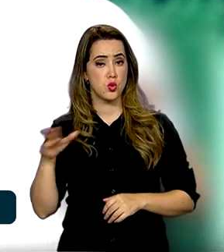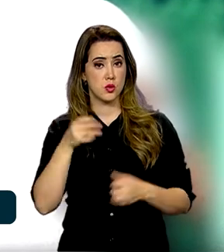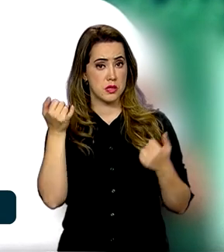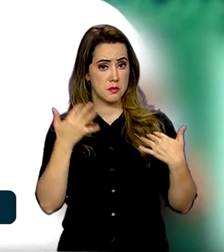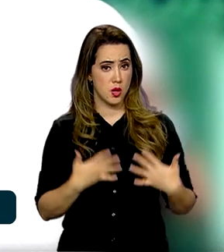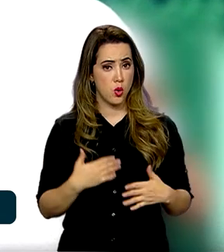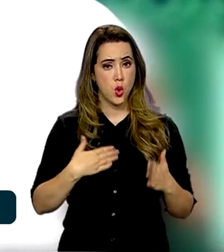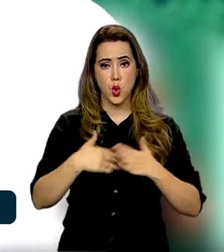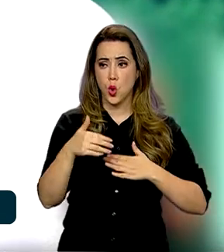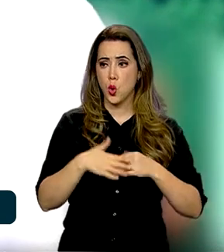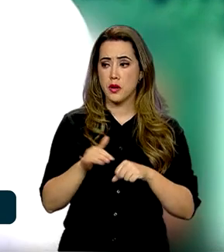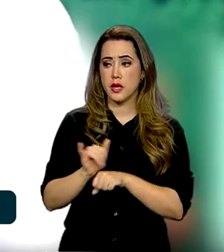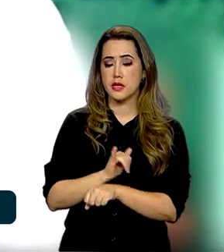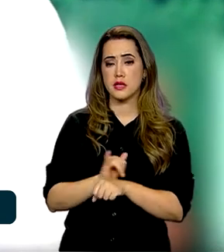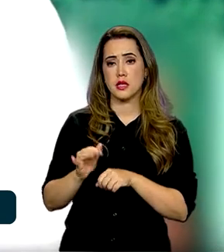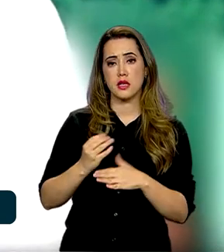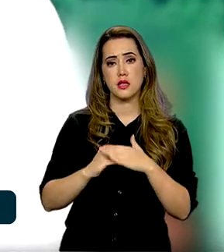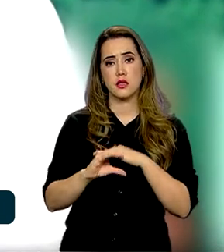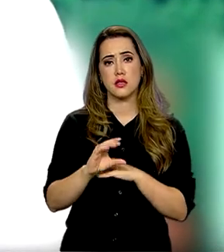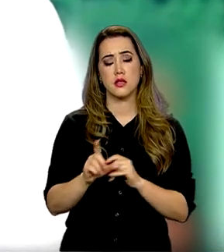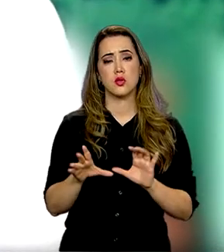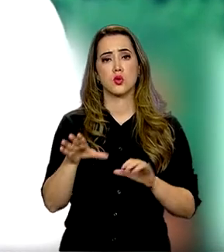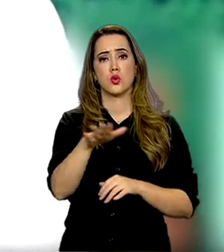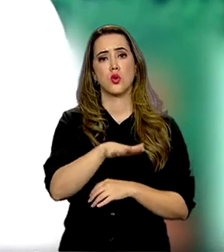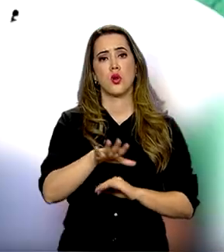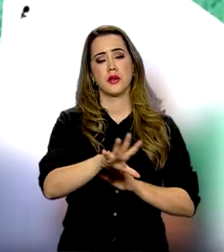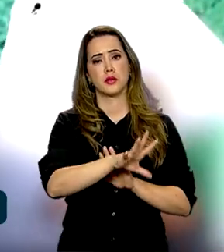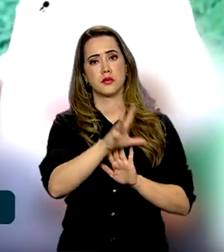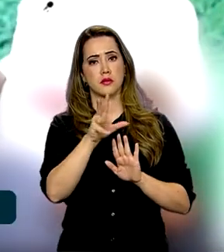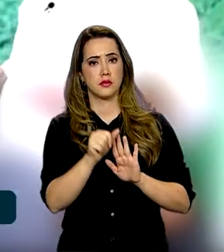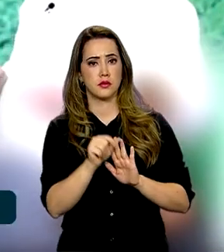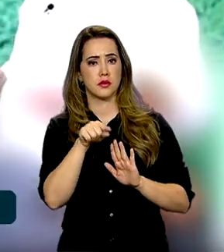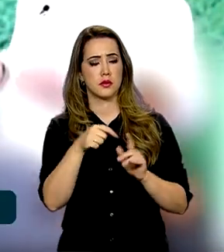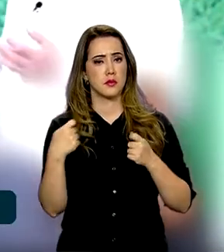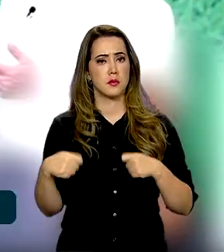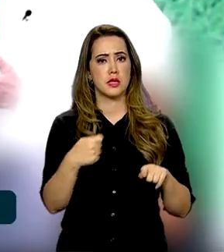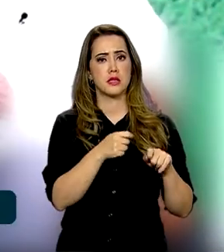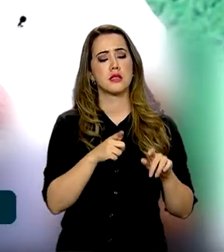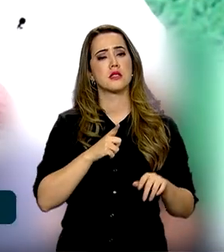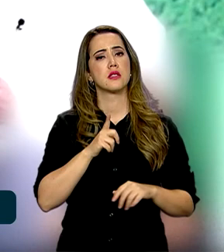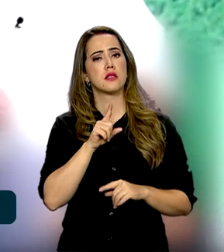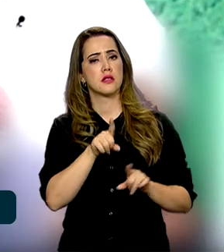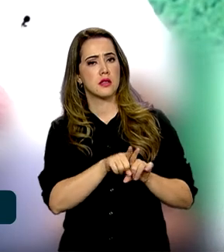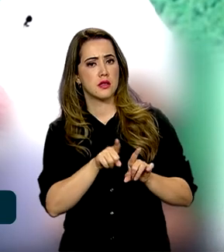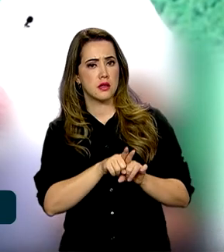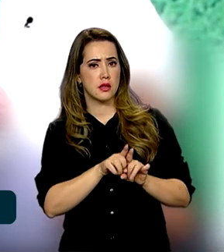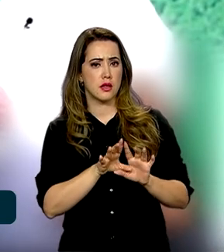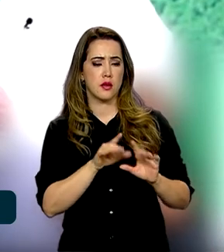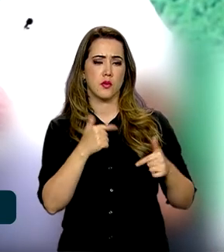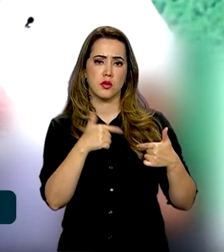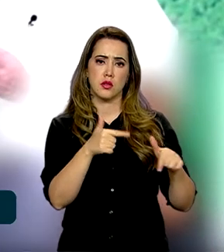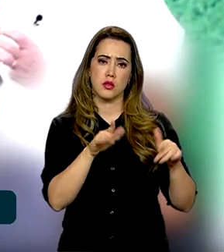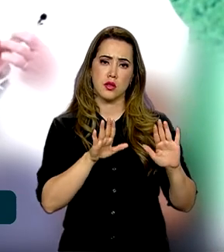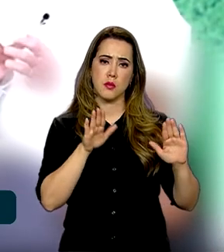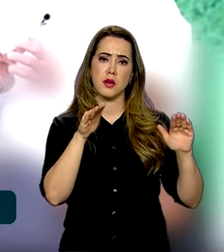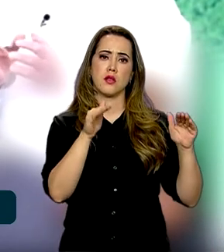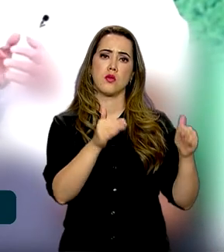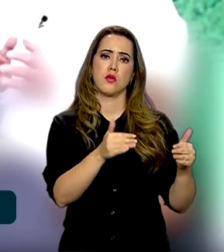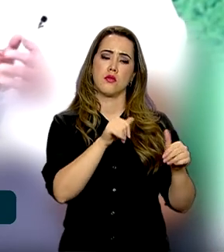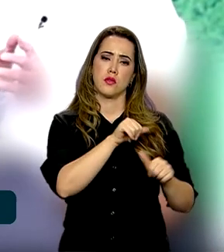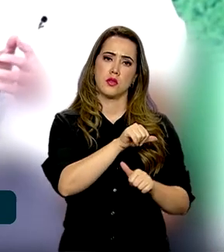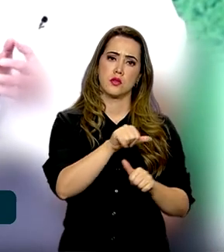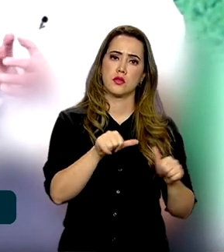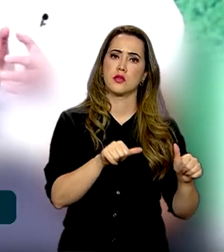qualquer estratégia de investimento na região amazônica deve levar em conta ações voltadas para a